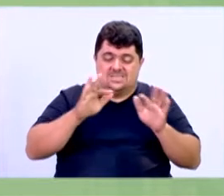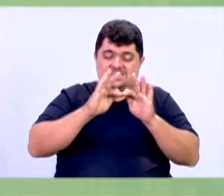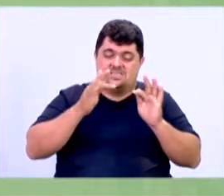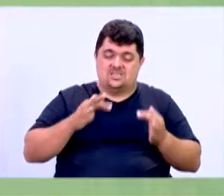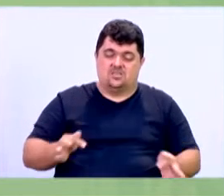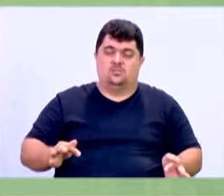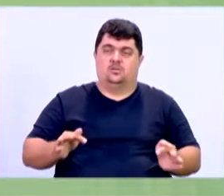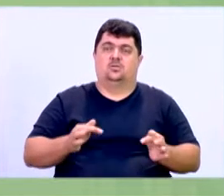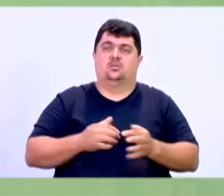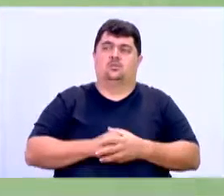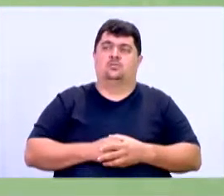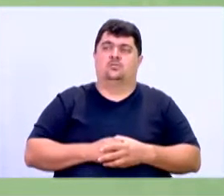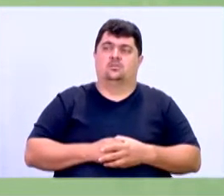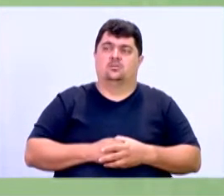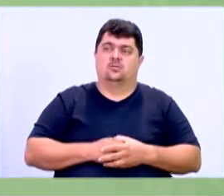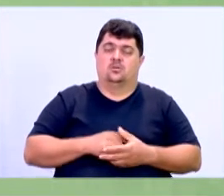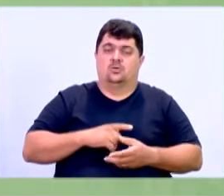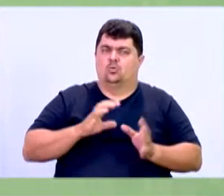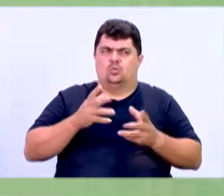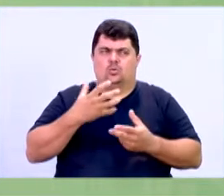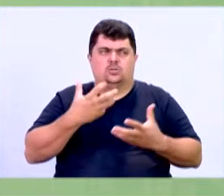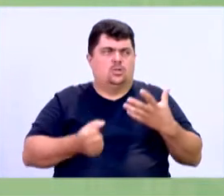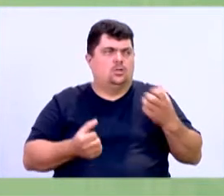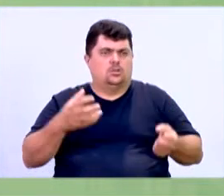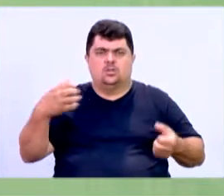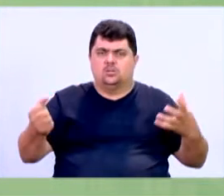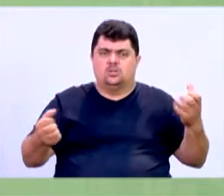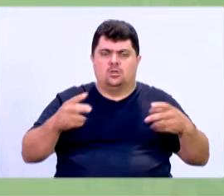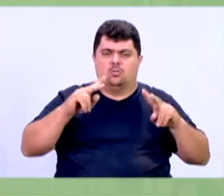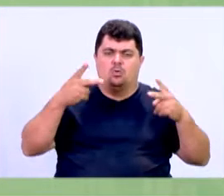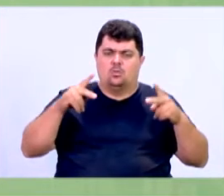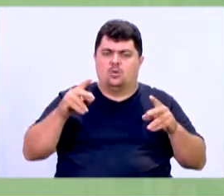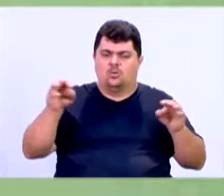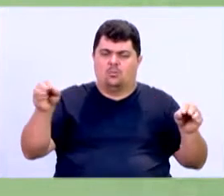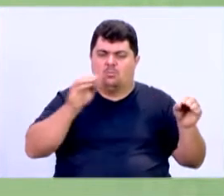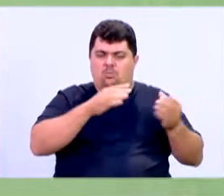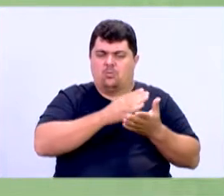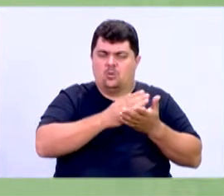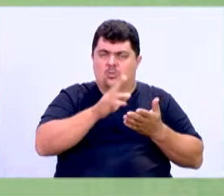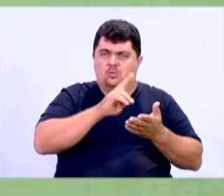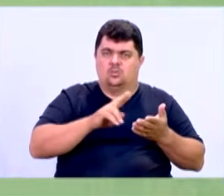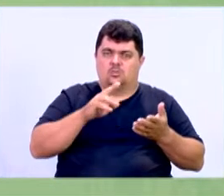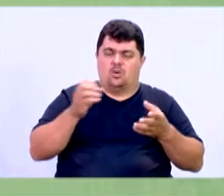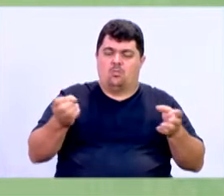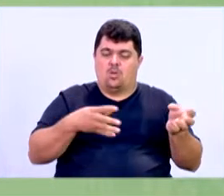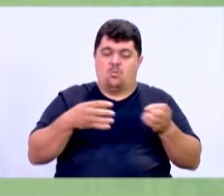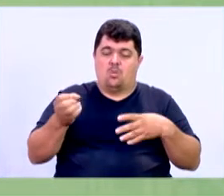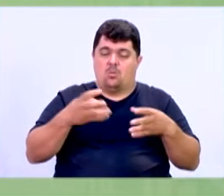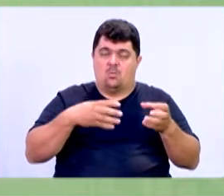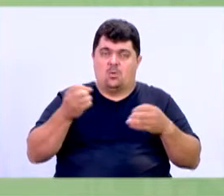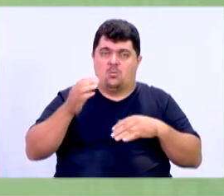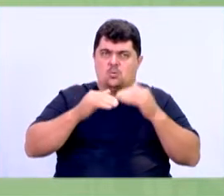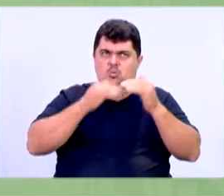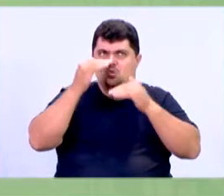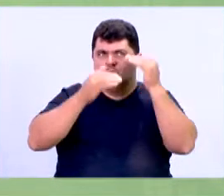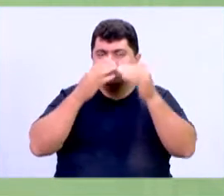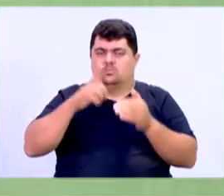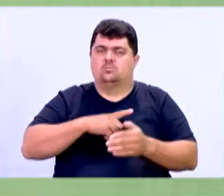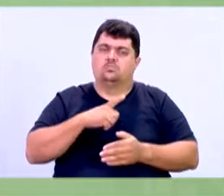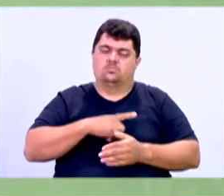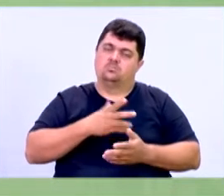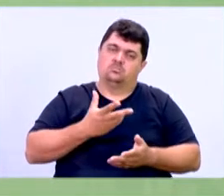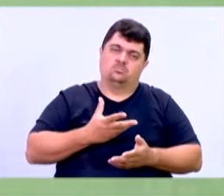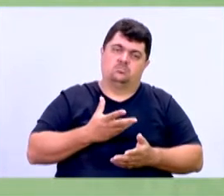simples. Como teve boa aceitação e muitos programadores passaram a utilizá-lo, novas versões foram desenvolvidas, cada